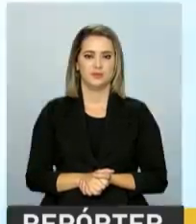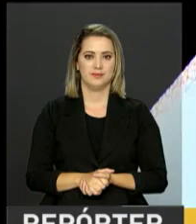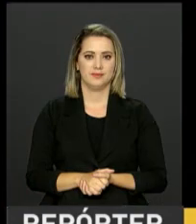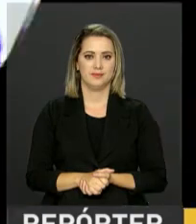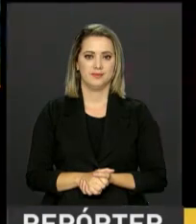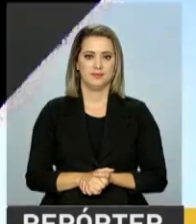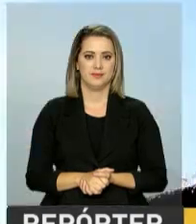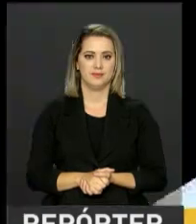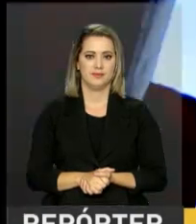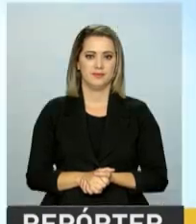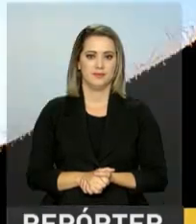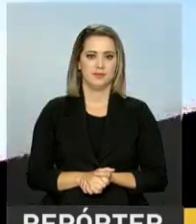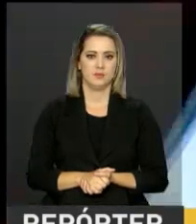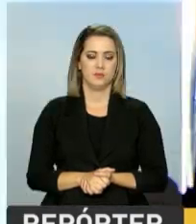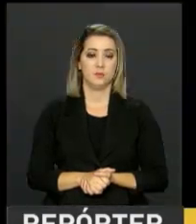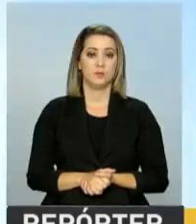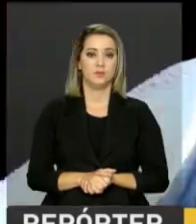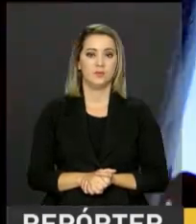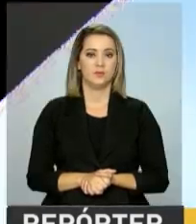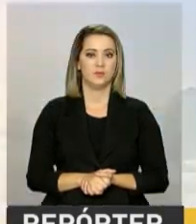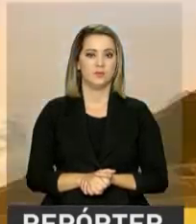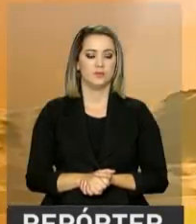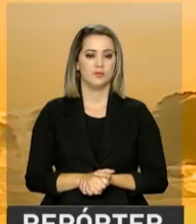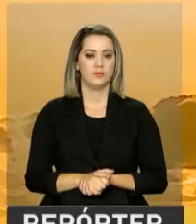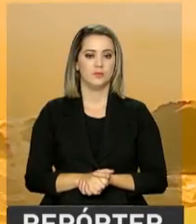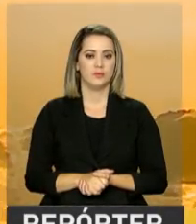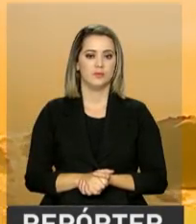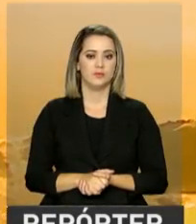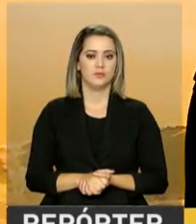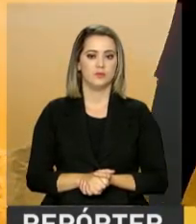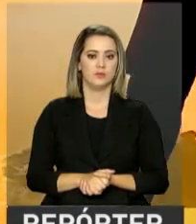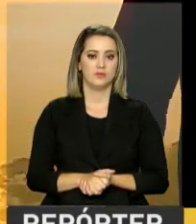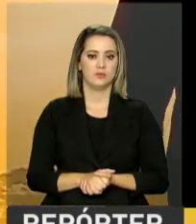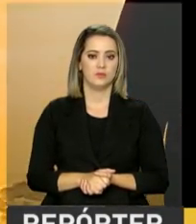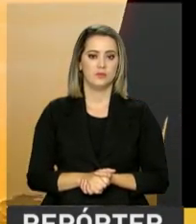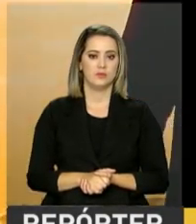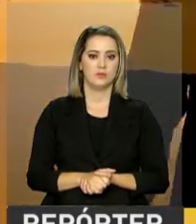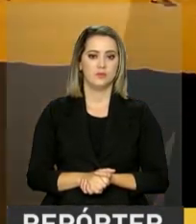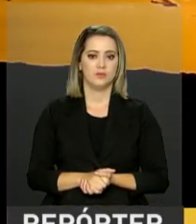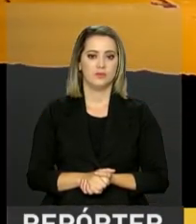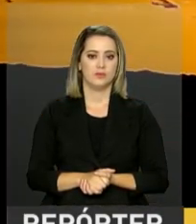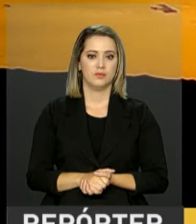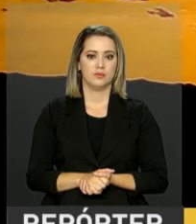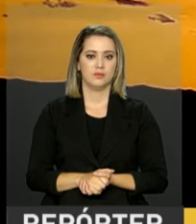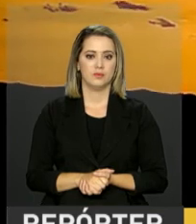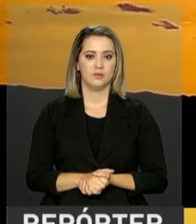pra fumar. A vida tava tão boa, pra quê? Mandou me chamar.